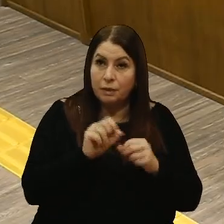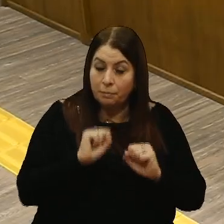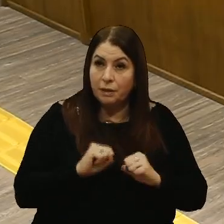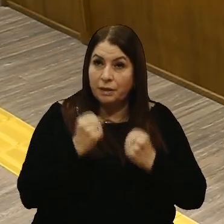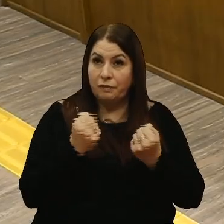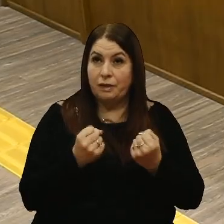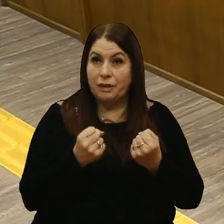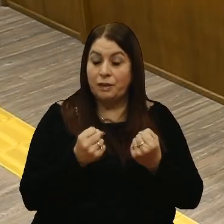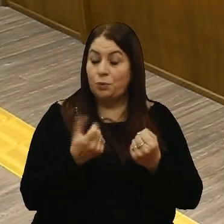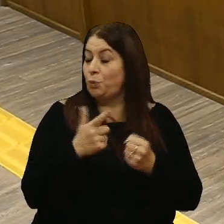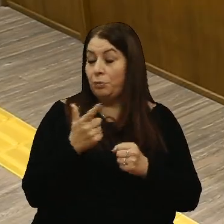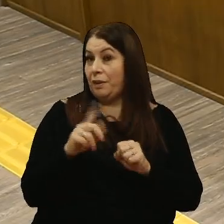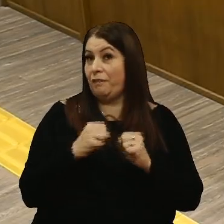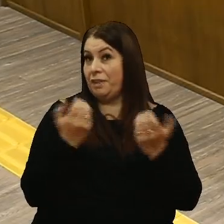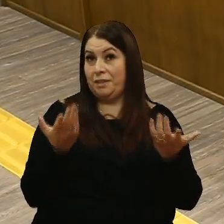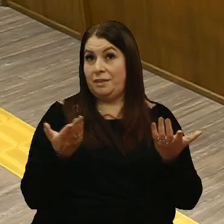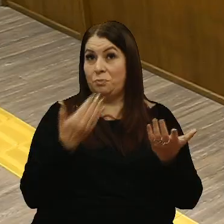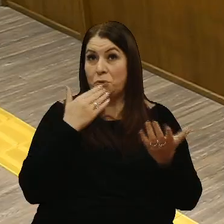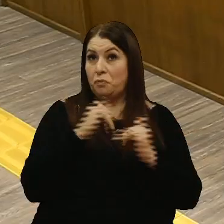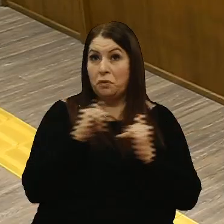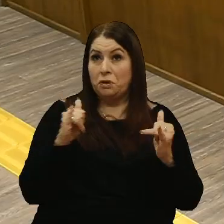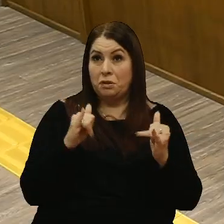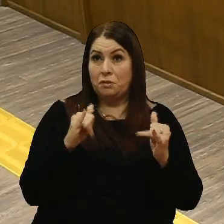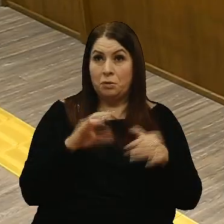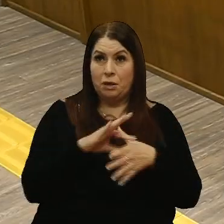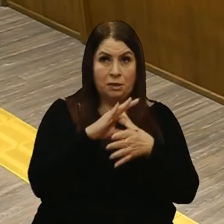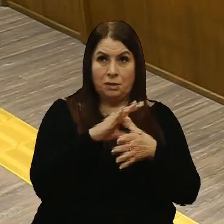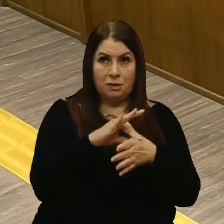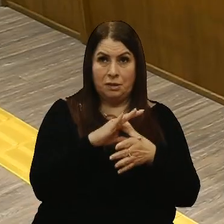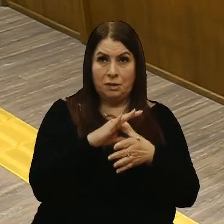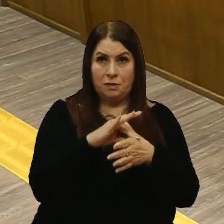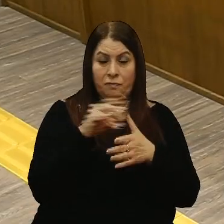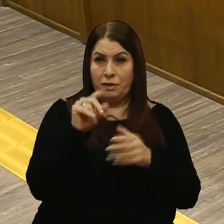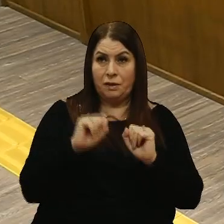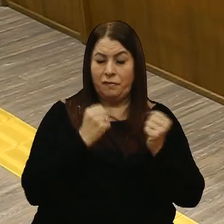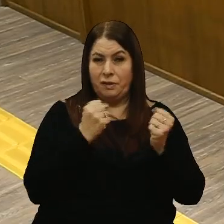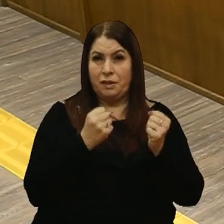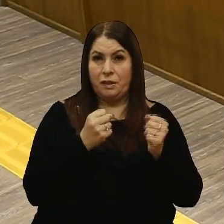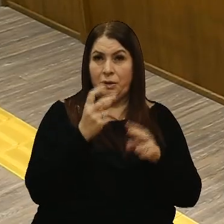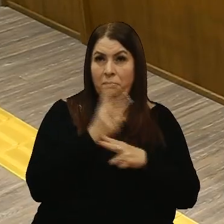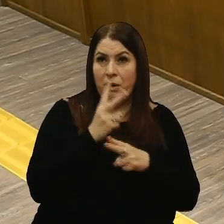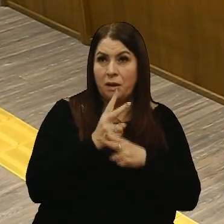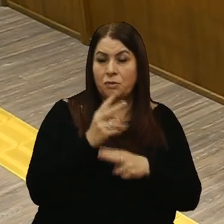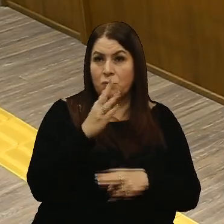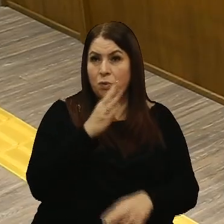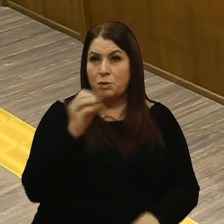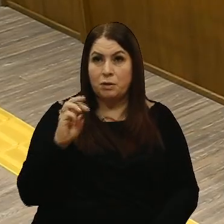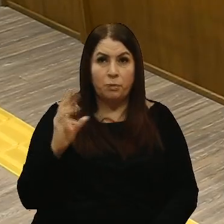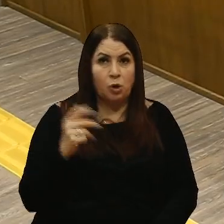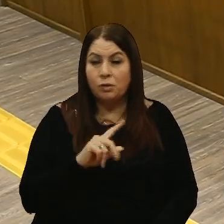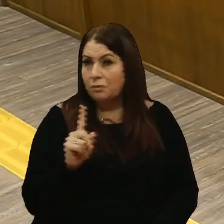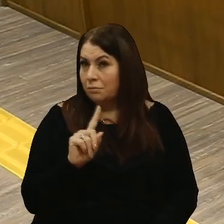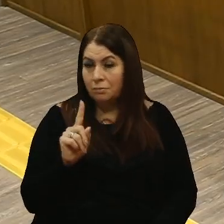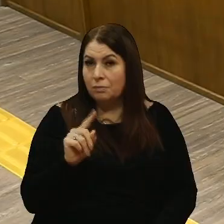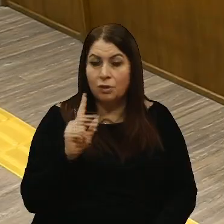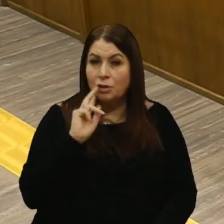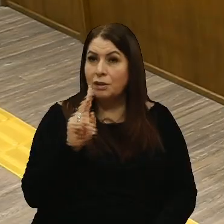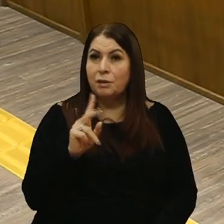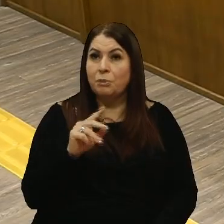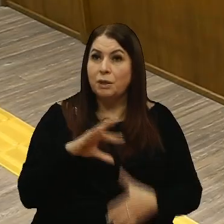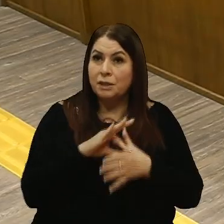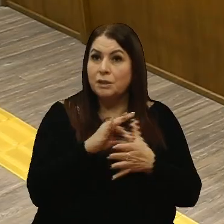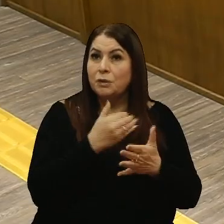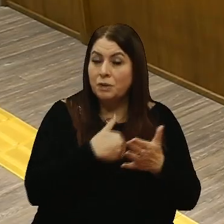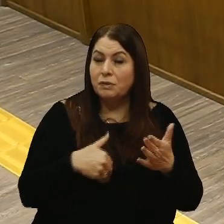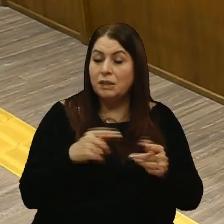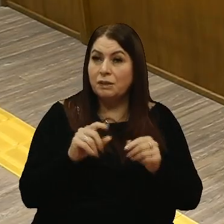defender o indefensável, que é um pedido de informação, nós não temos uma liderança do governo aqui vindo defender o empréstimo dos 400 milhões, nós não estamos com a liderança do governo